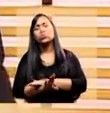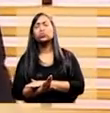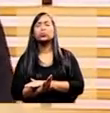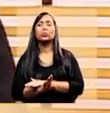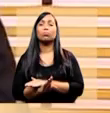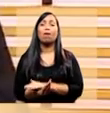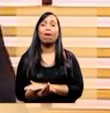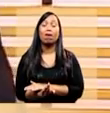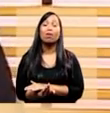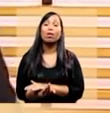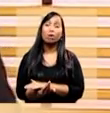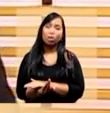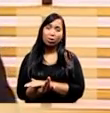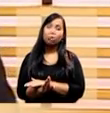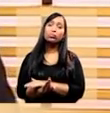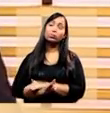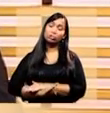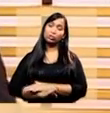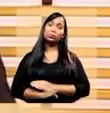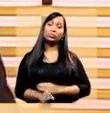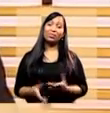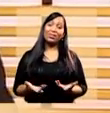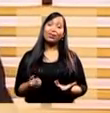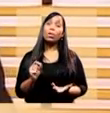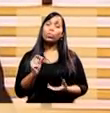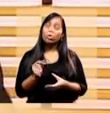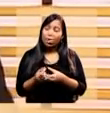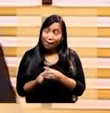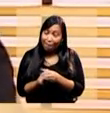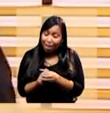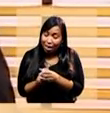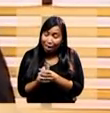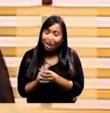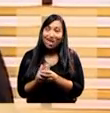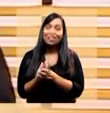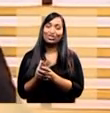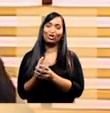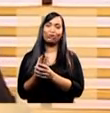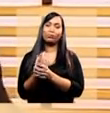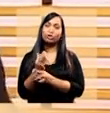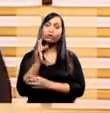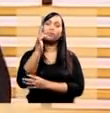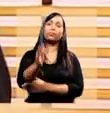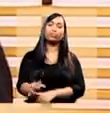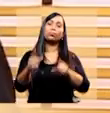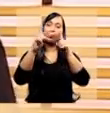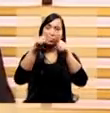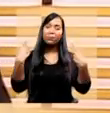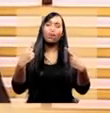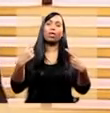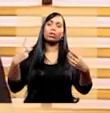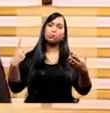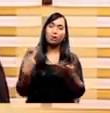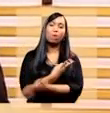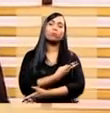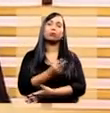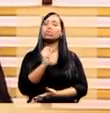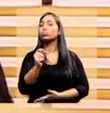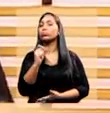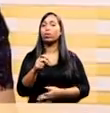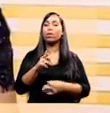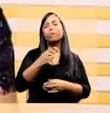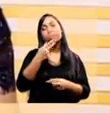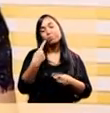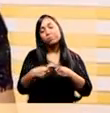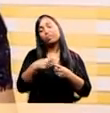acostumada com isso, e é onde é a semente dessa futura agressão, que começa verbal, que